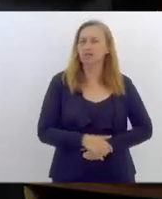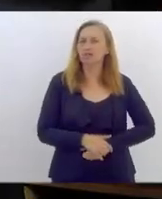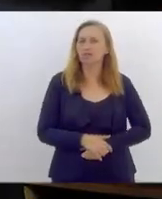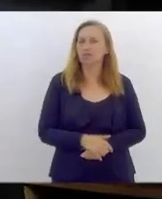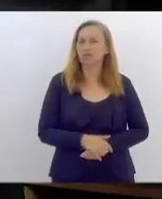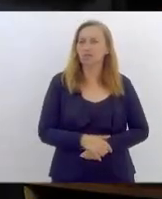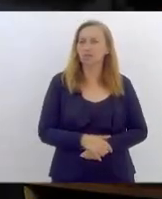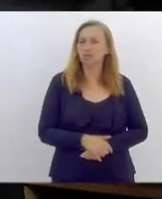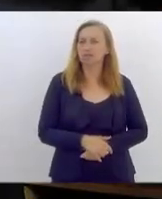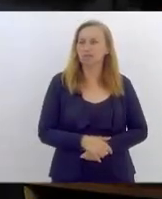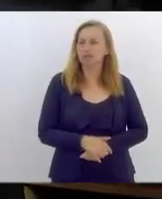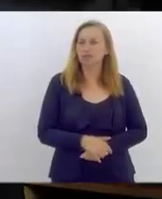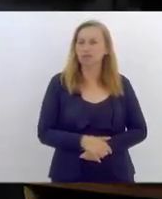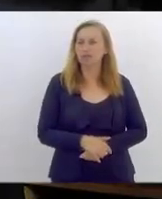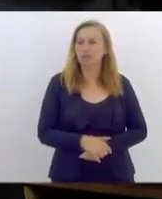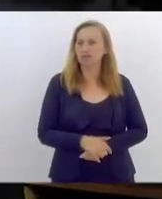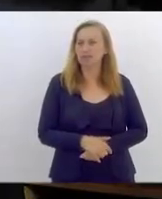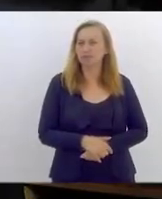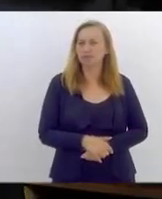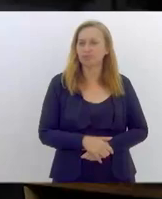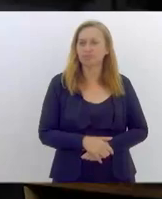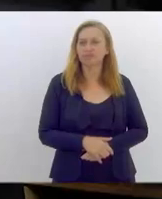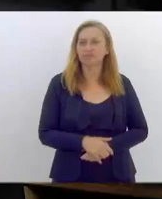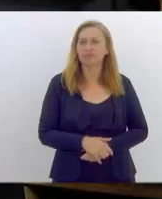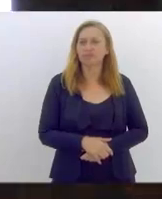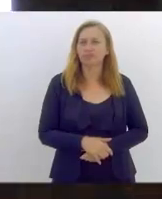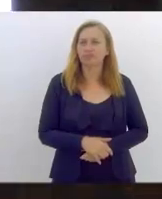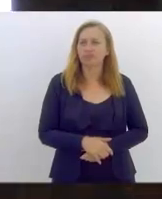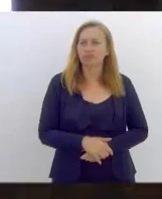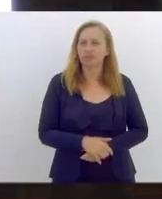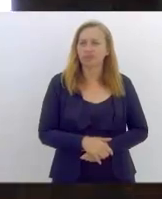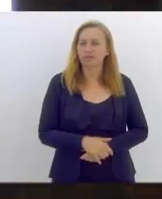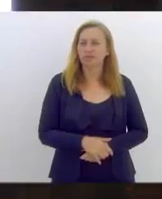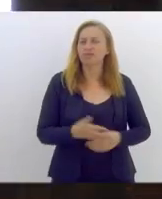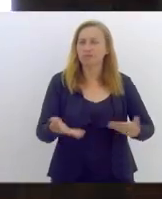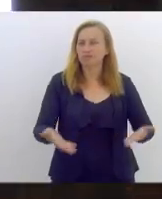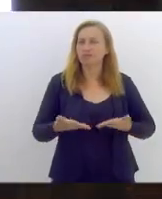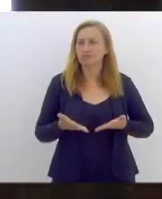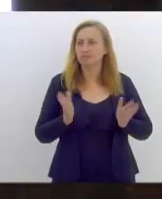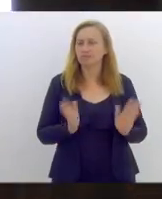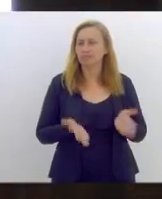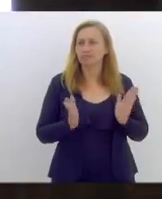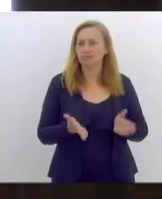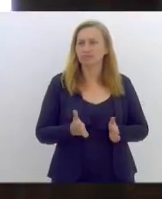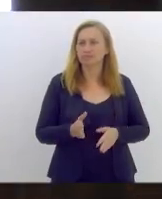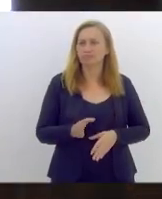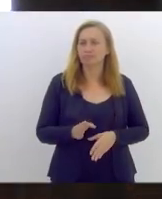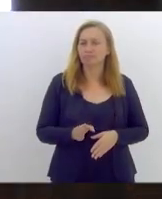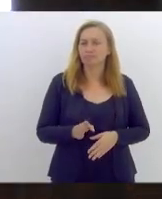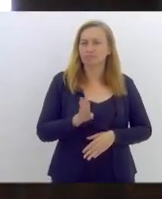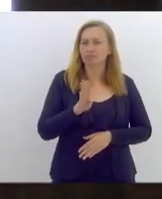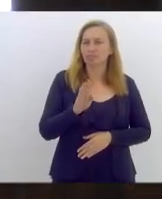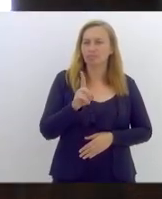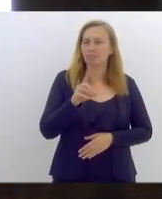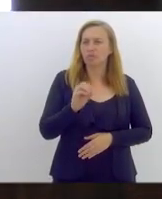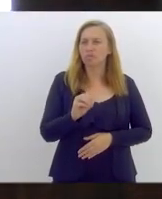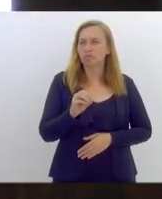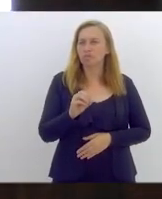século XXI. Muito obrigada, Mídia Ninja. Convido agora o bloco Se Benze Que